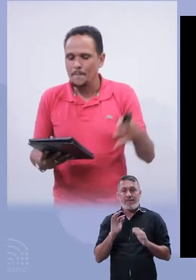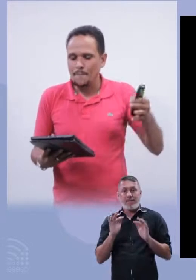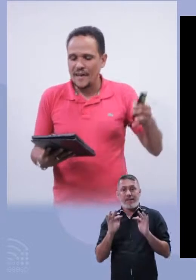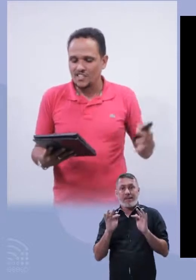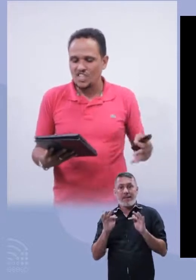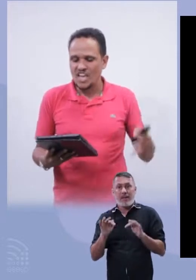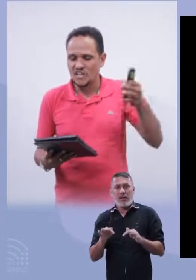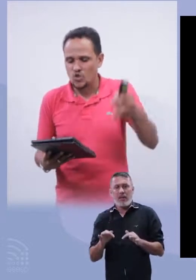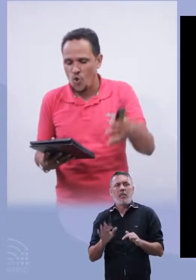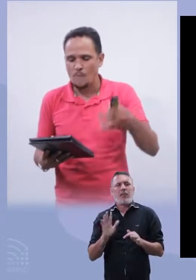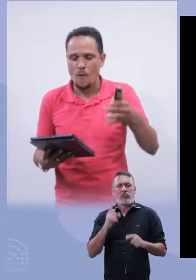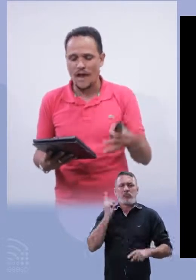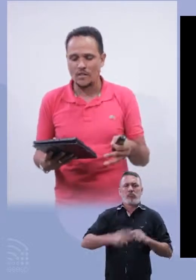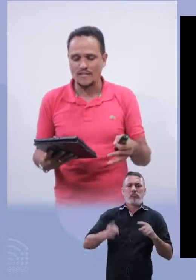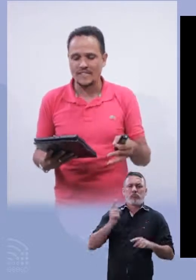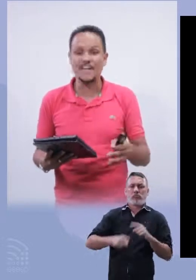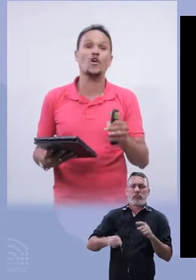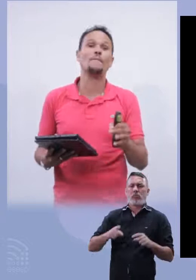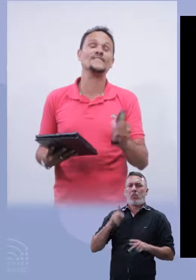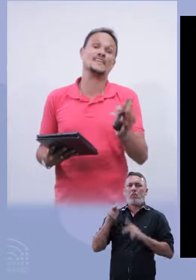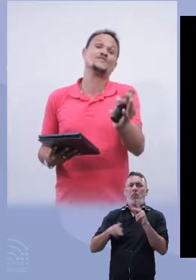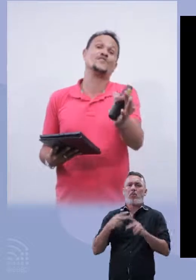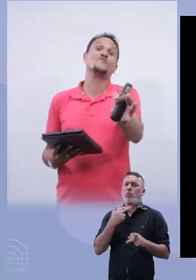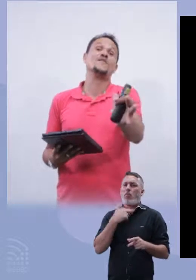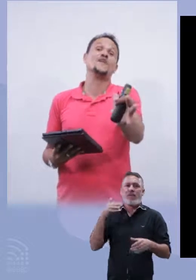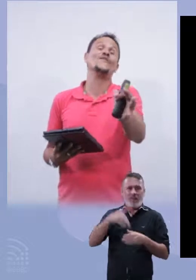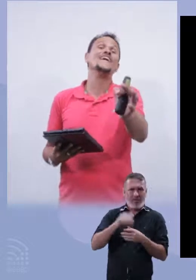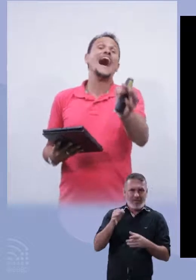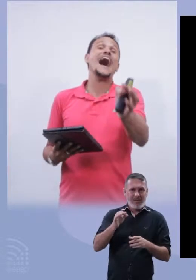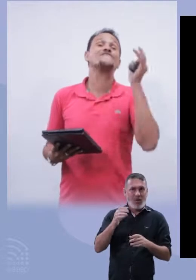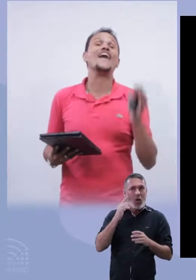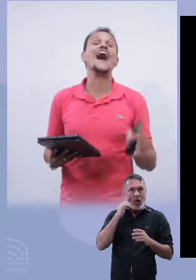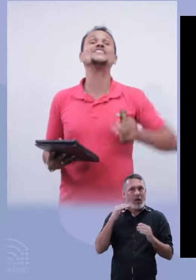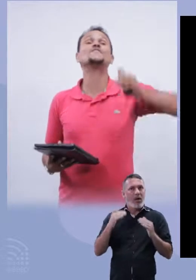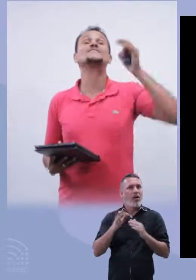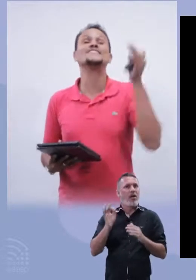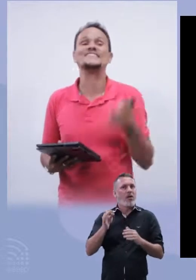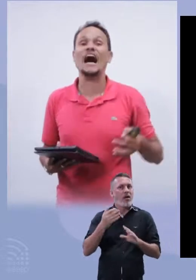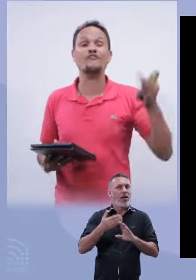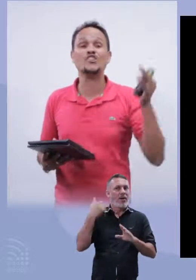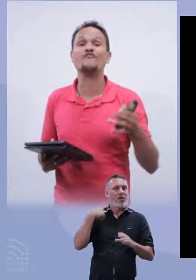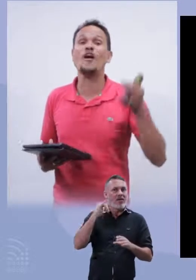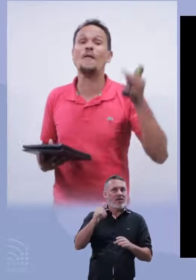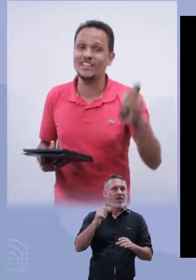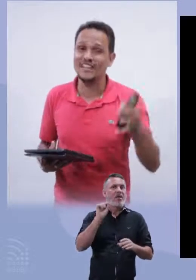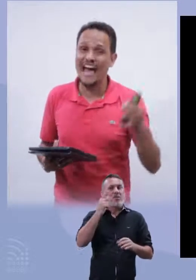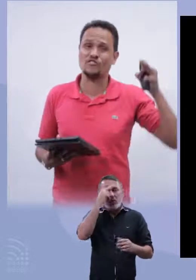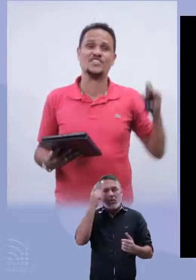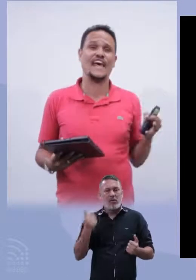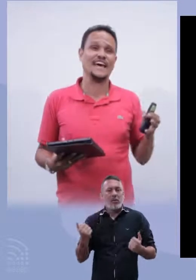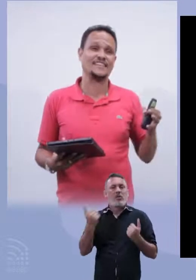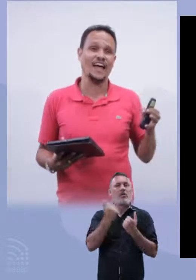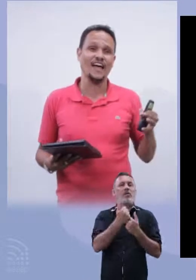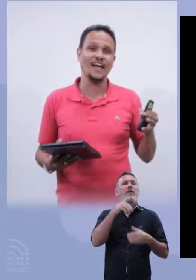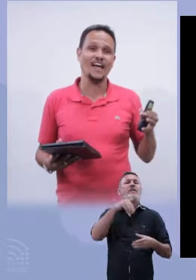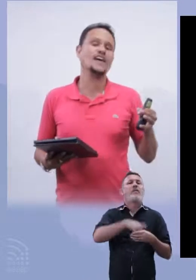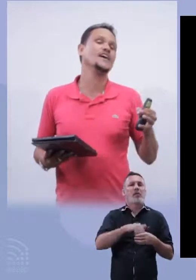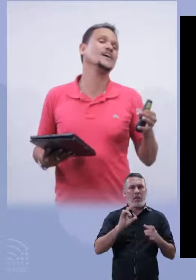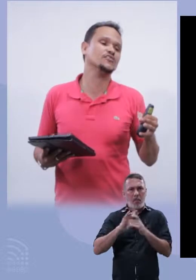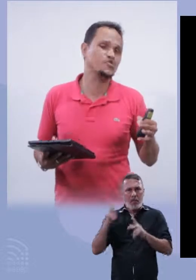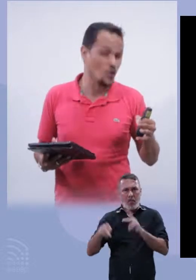final, impedia a escolha popular do presidente. Opa, vocês viram comigo. A faixa presidencial foi de forma direta ou